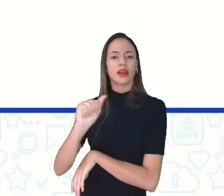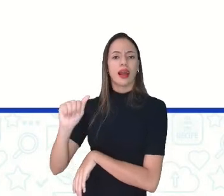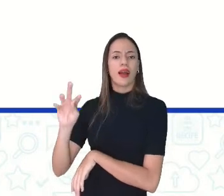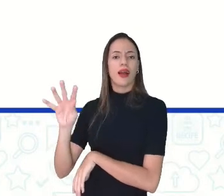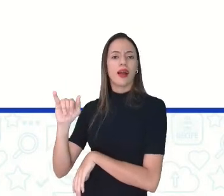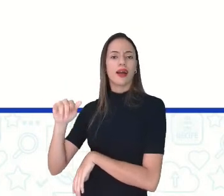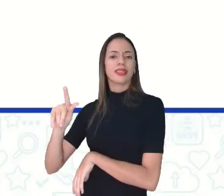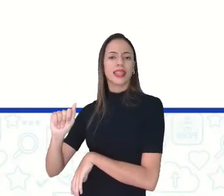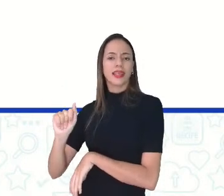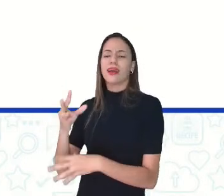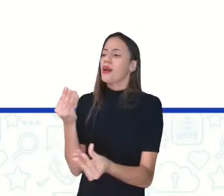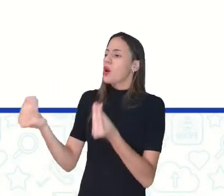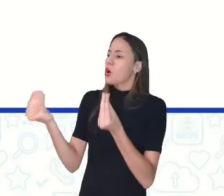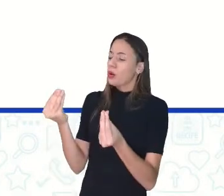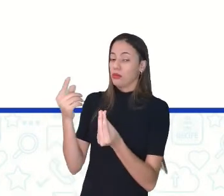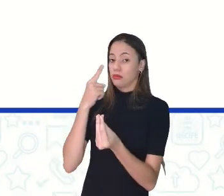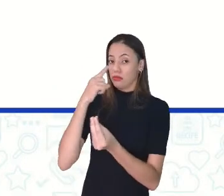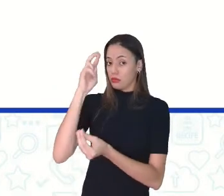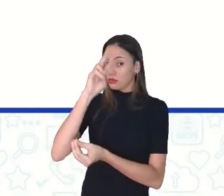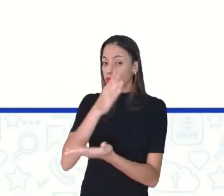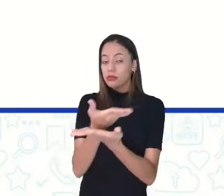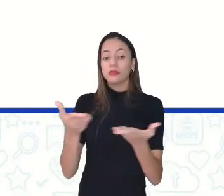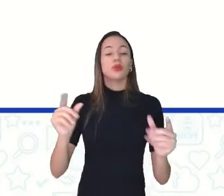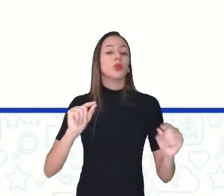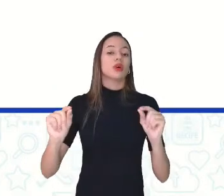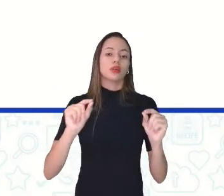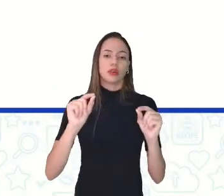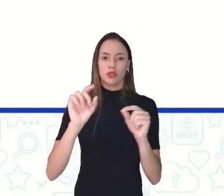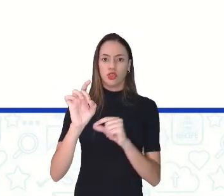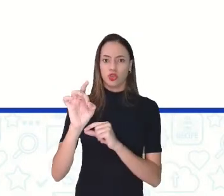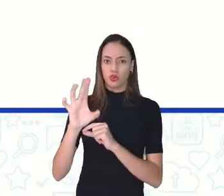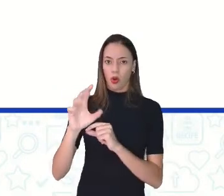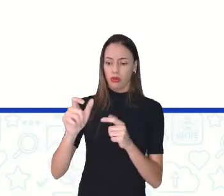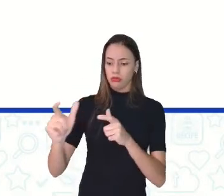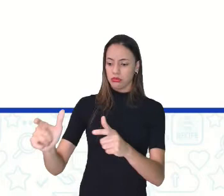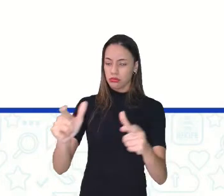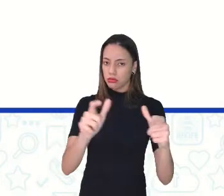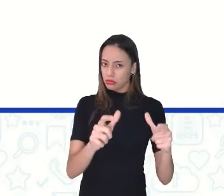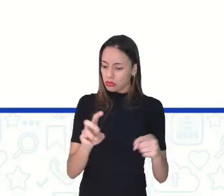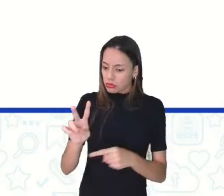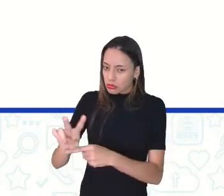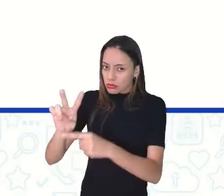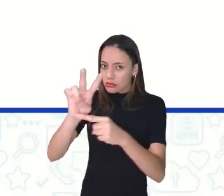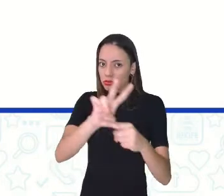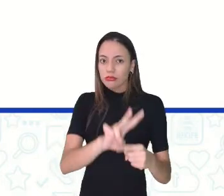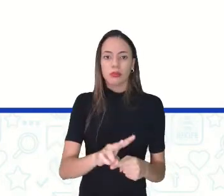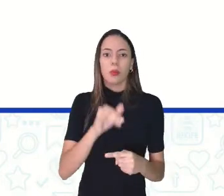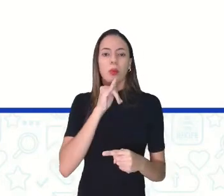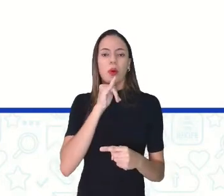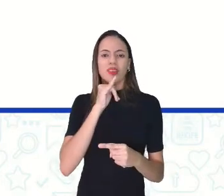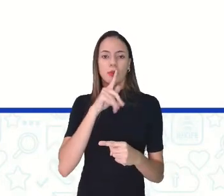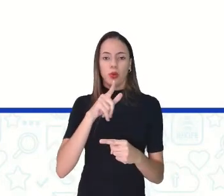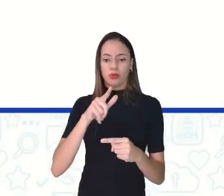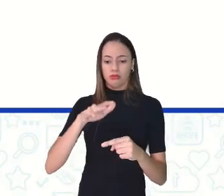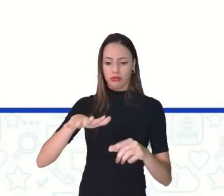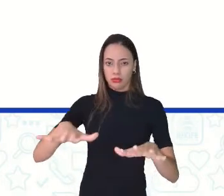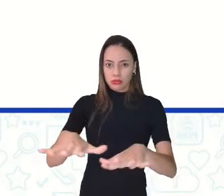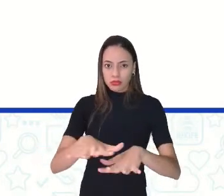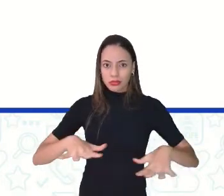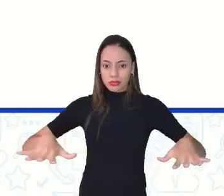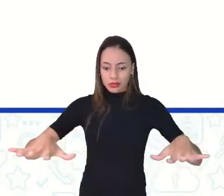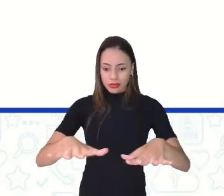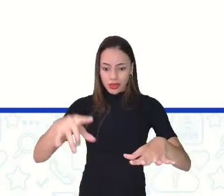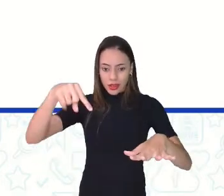prof? Então, só lembrando aqui que a gente não tem só unidade de conservação em ambientes terrestres,